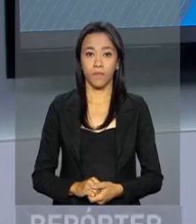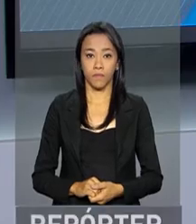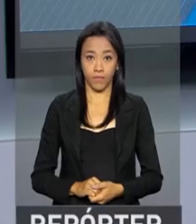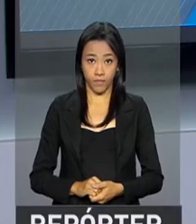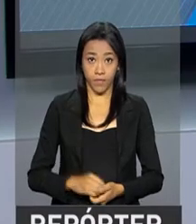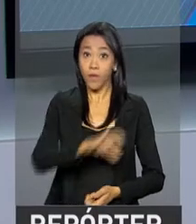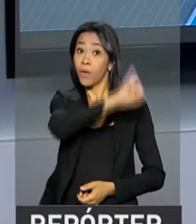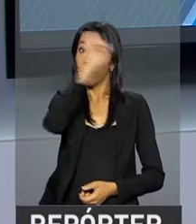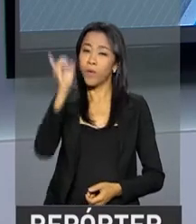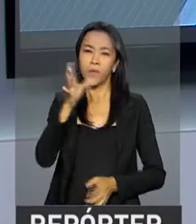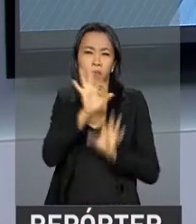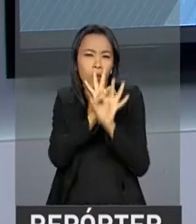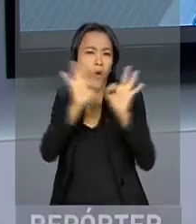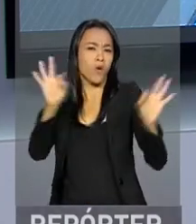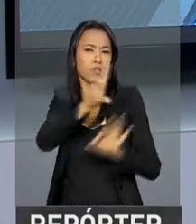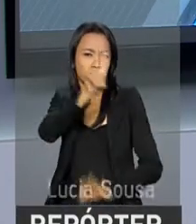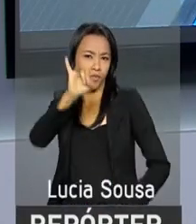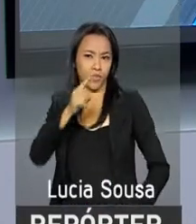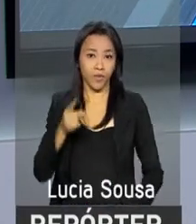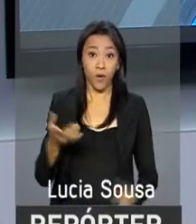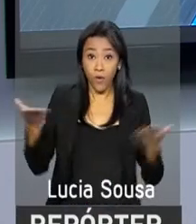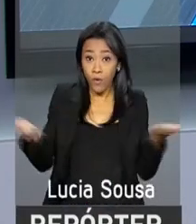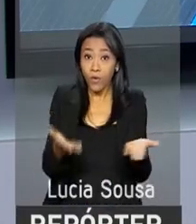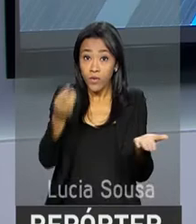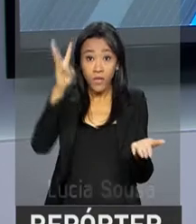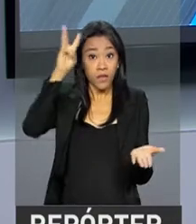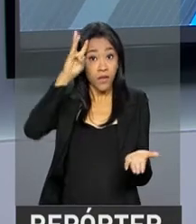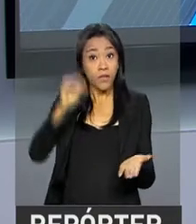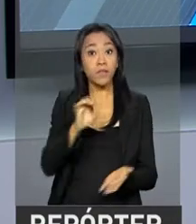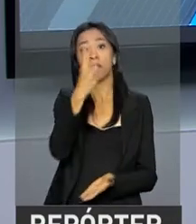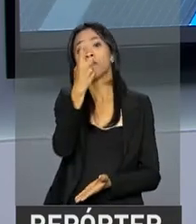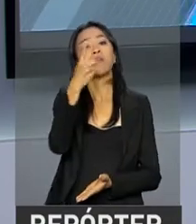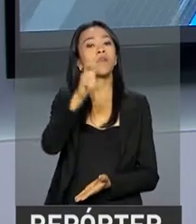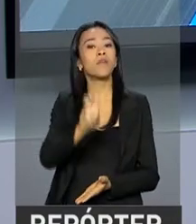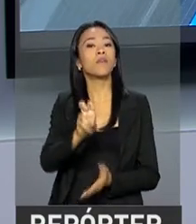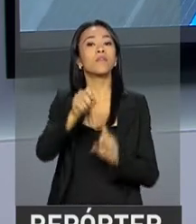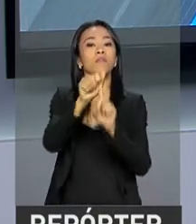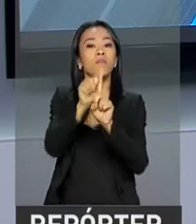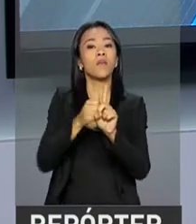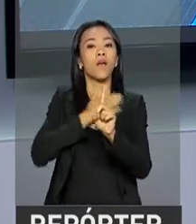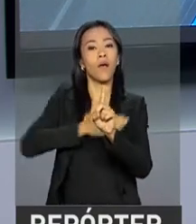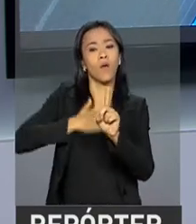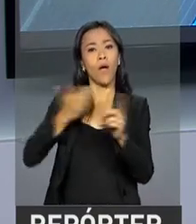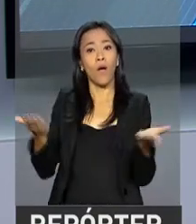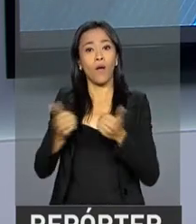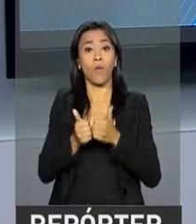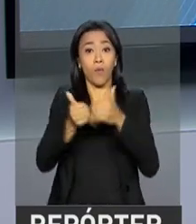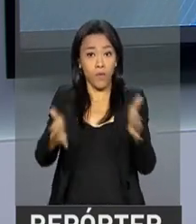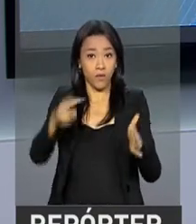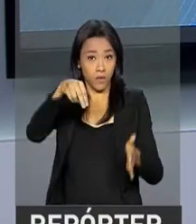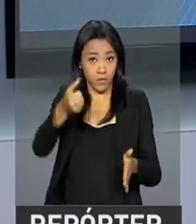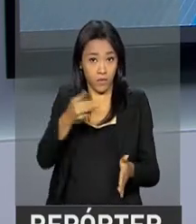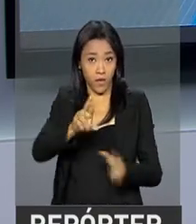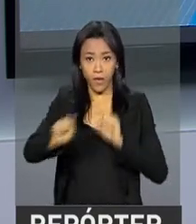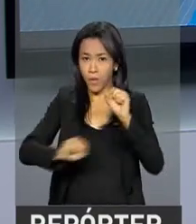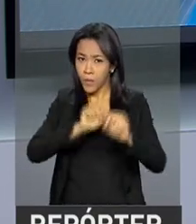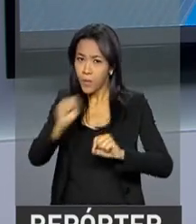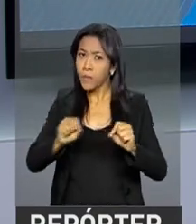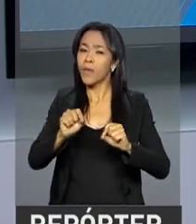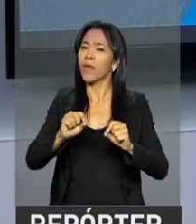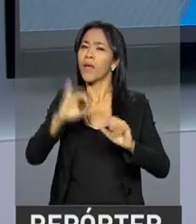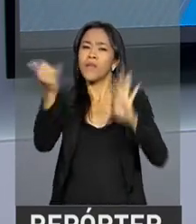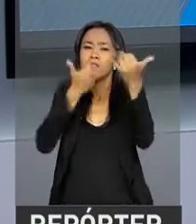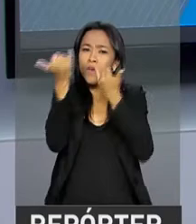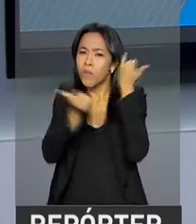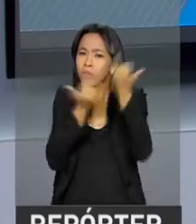olá ótimo dia hoje é terça feira dia 15 de agosto e começa agora o repórter nbr trazendo pra você